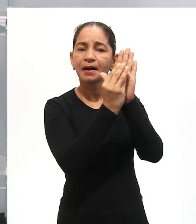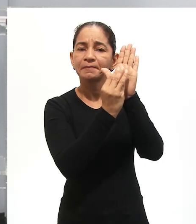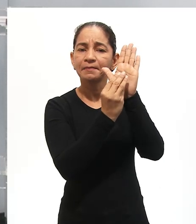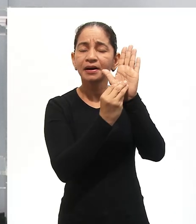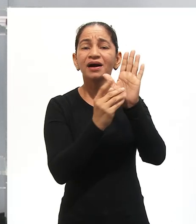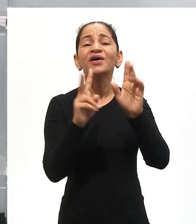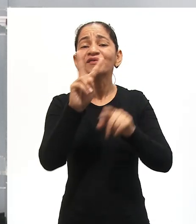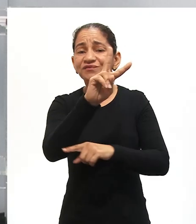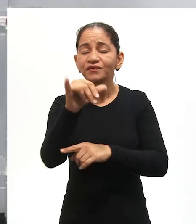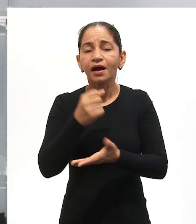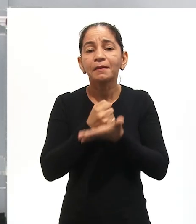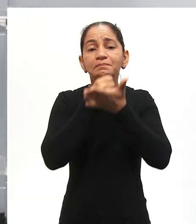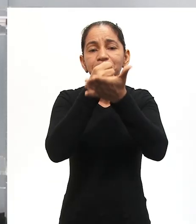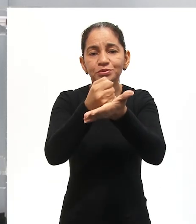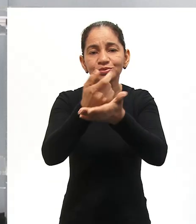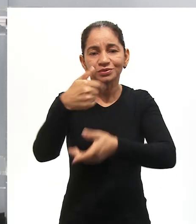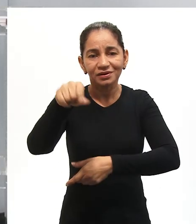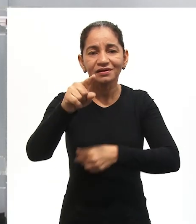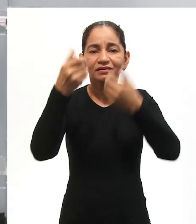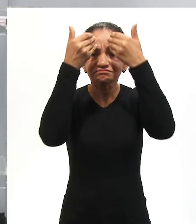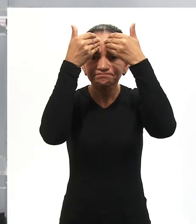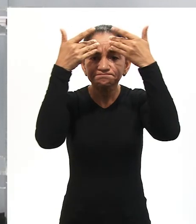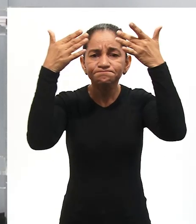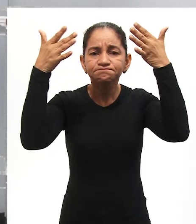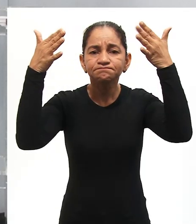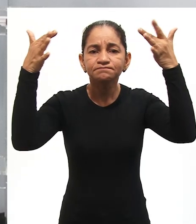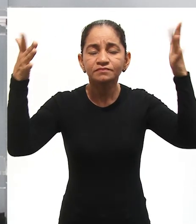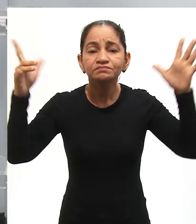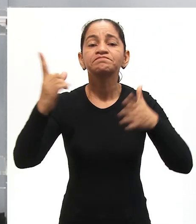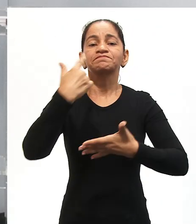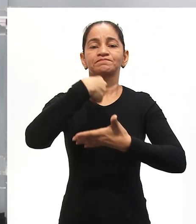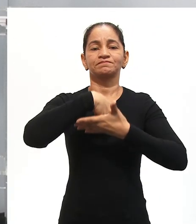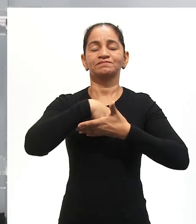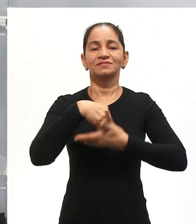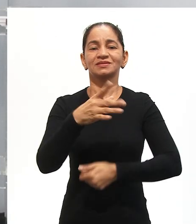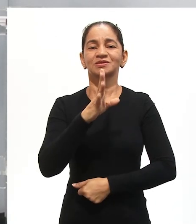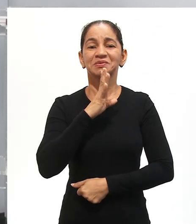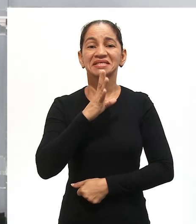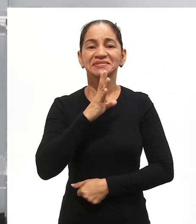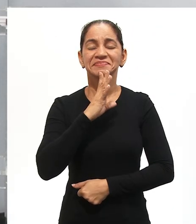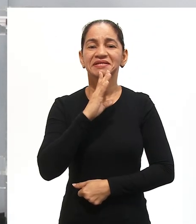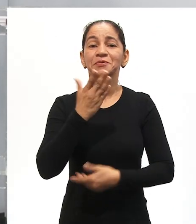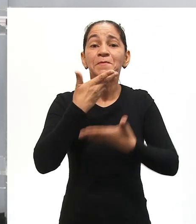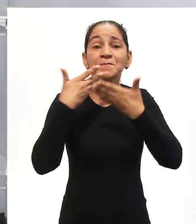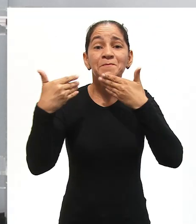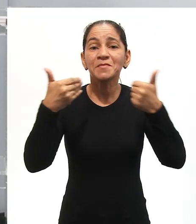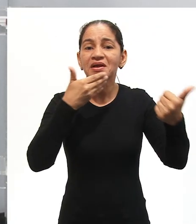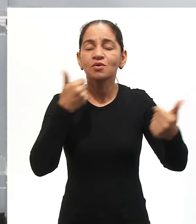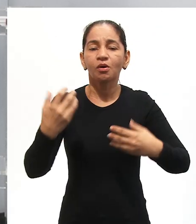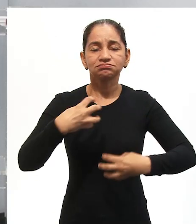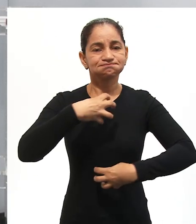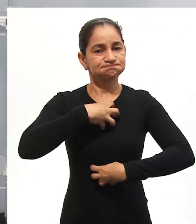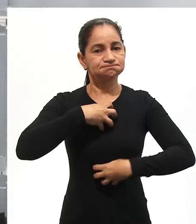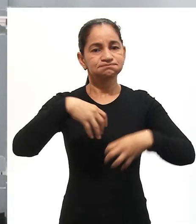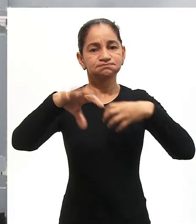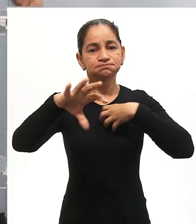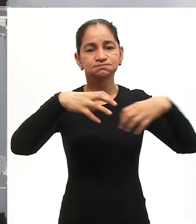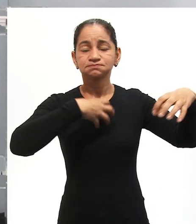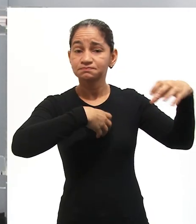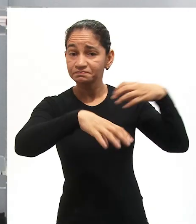isso vai ajudar o aluno a internalizar exemplos que ele tem passado também,